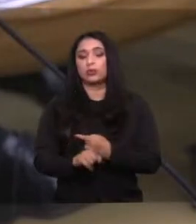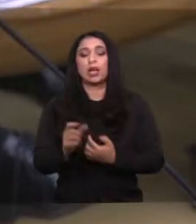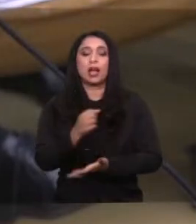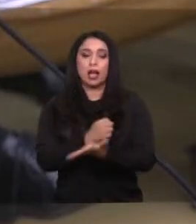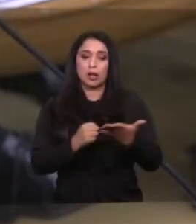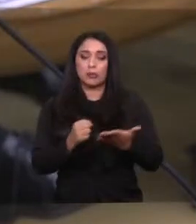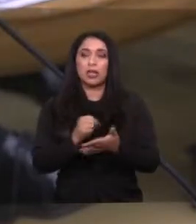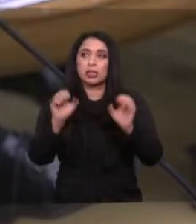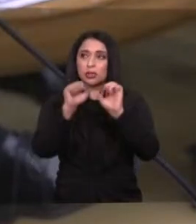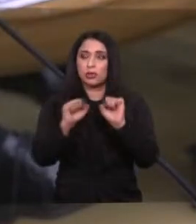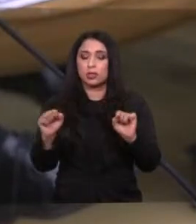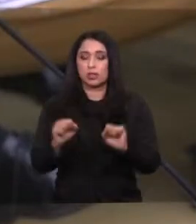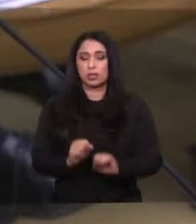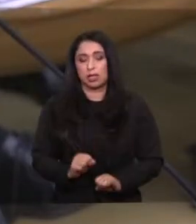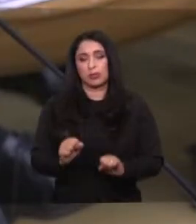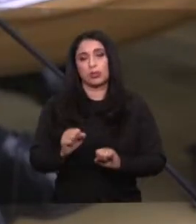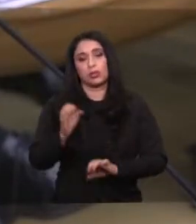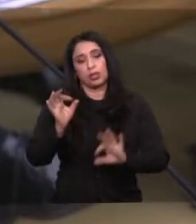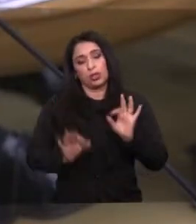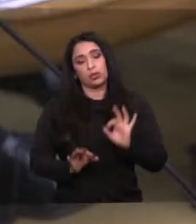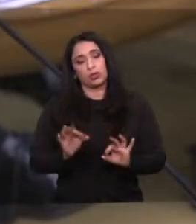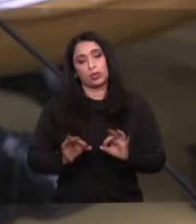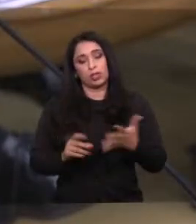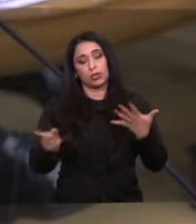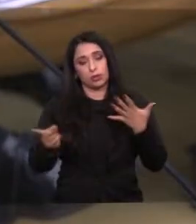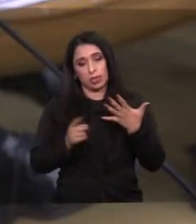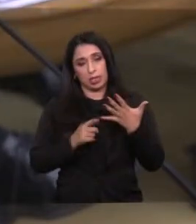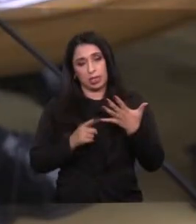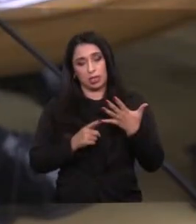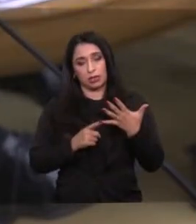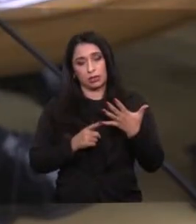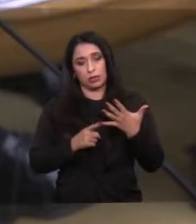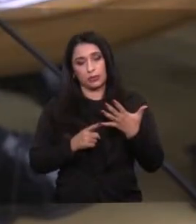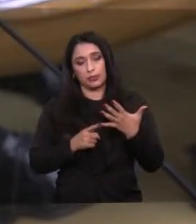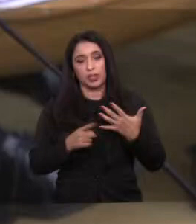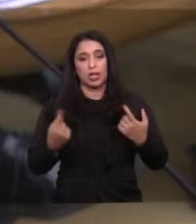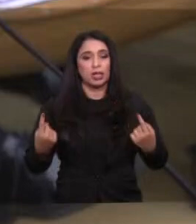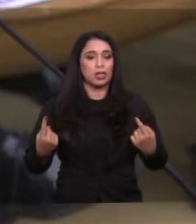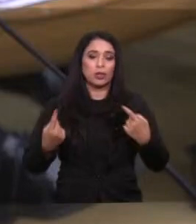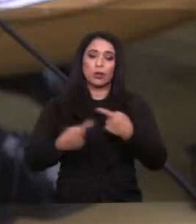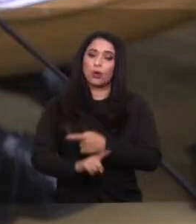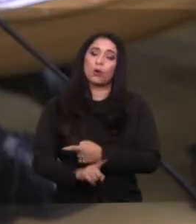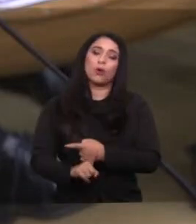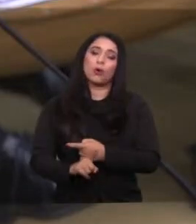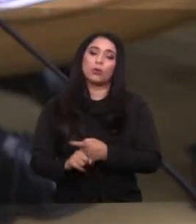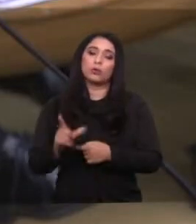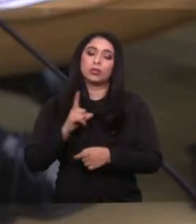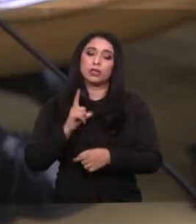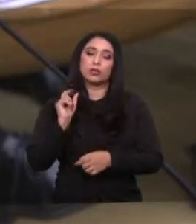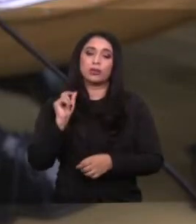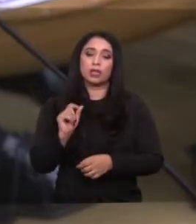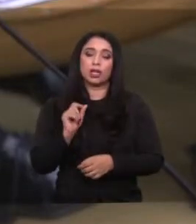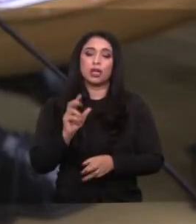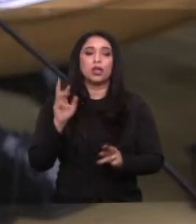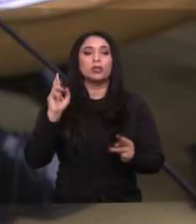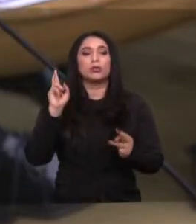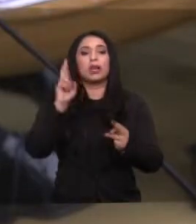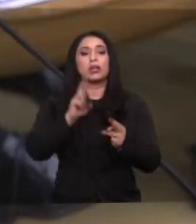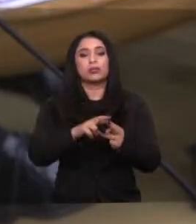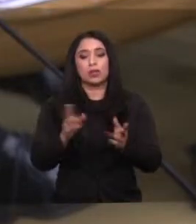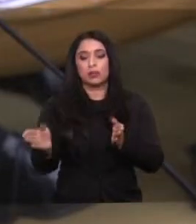do sistema jurídico. E, em quinto, a ofensa ao princípio da razoável duração do